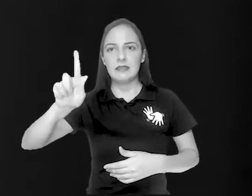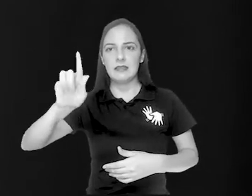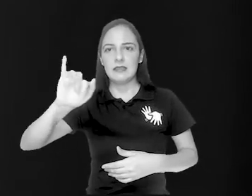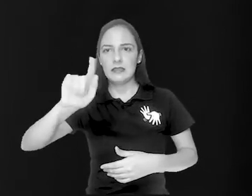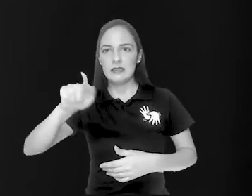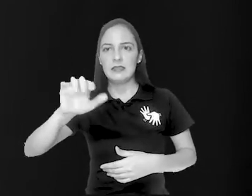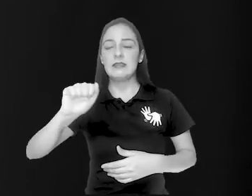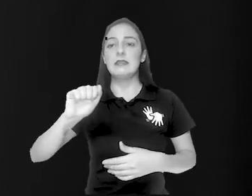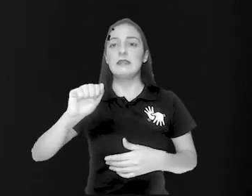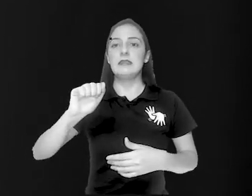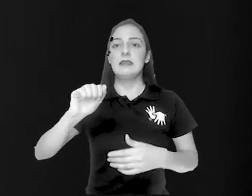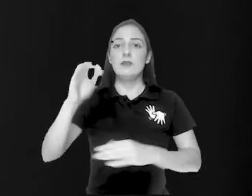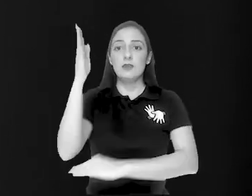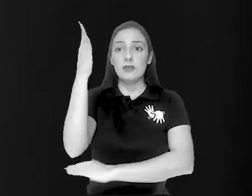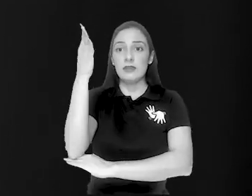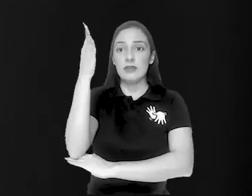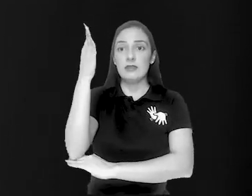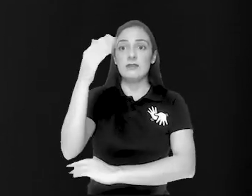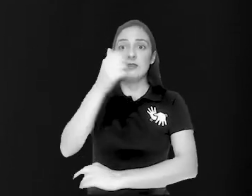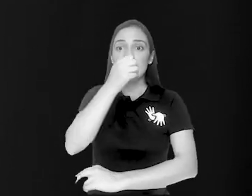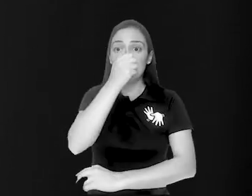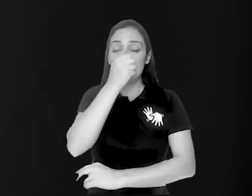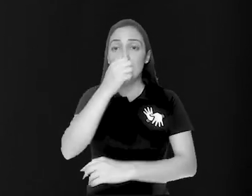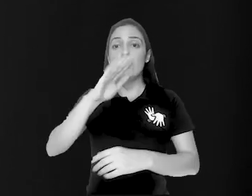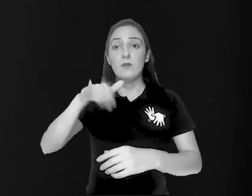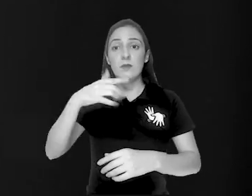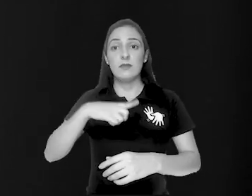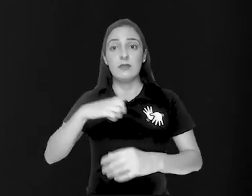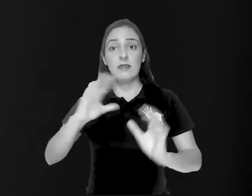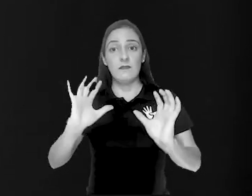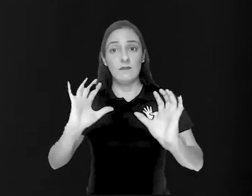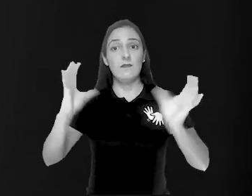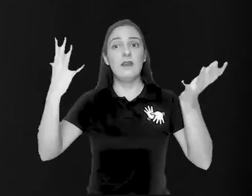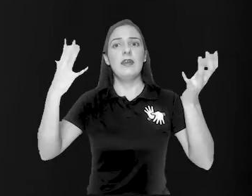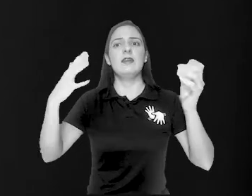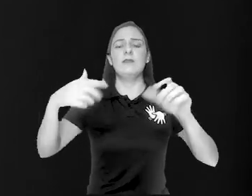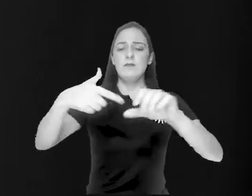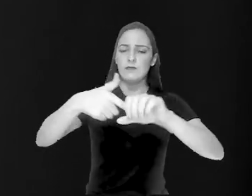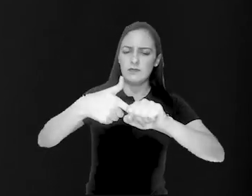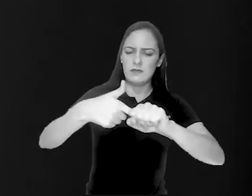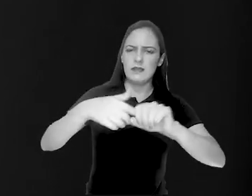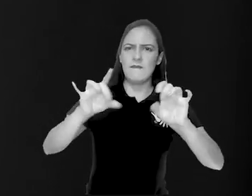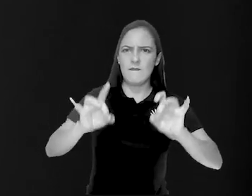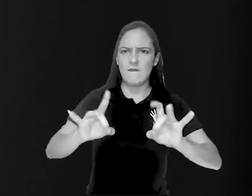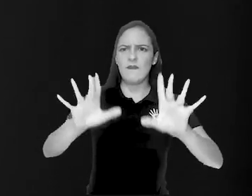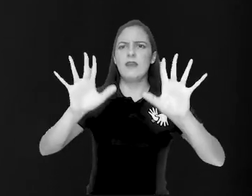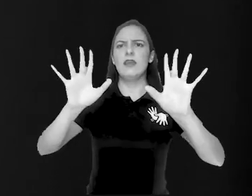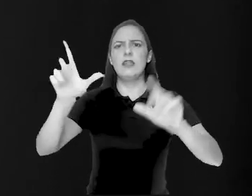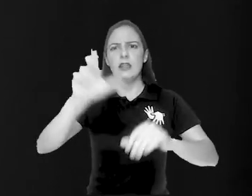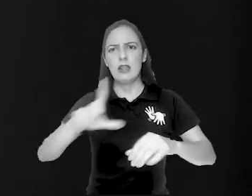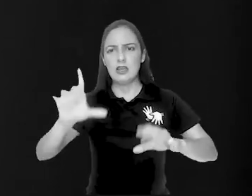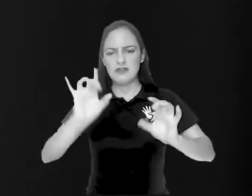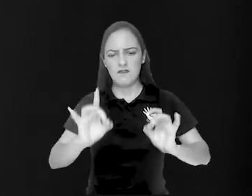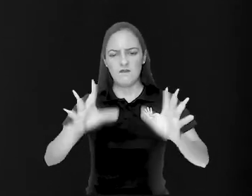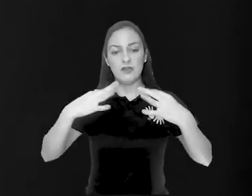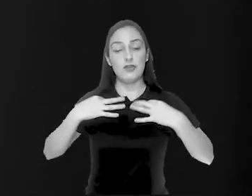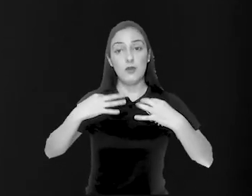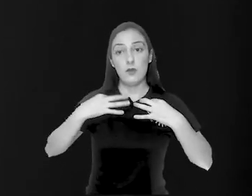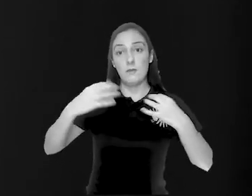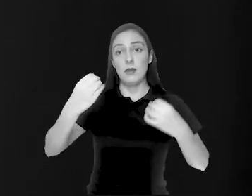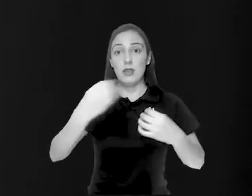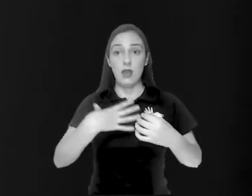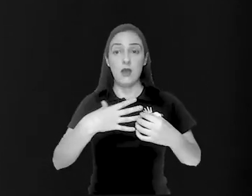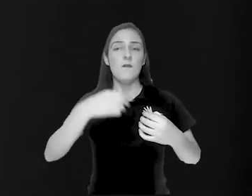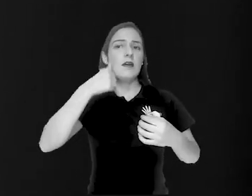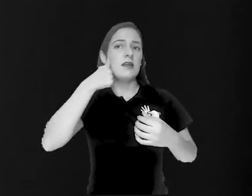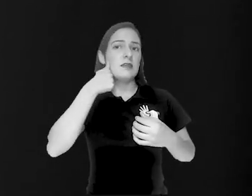hotéis ficam lotados, os postos de gasolina vendem muito, as lojas vendem roupas novas, as mulheres